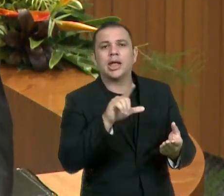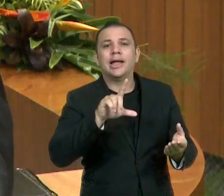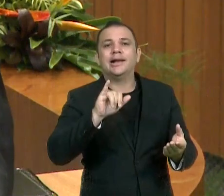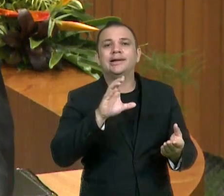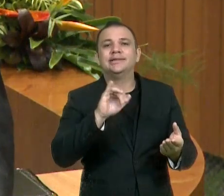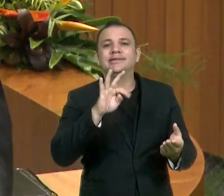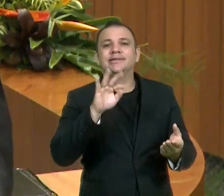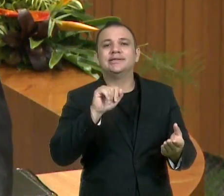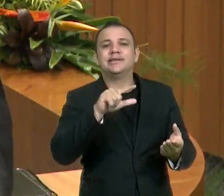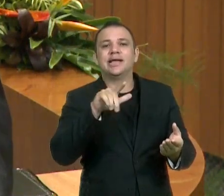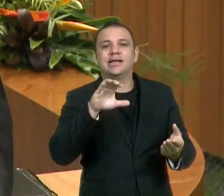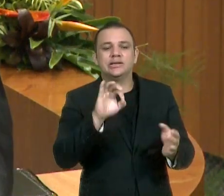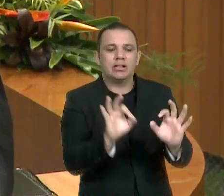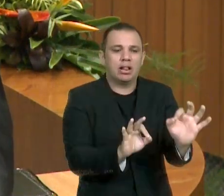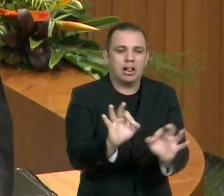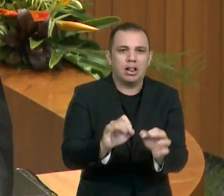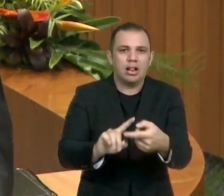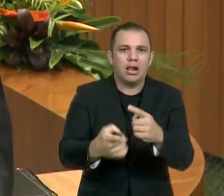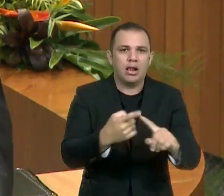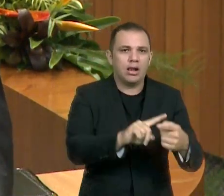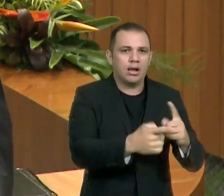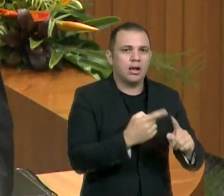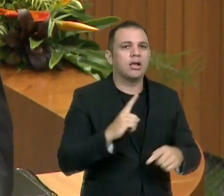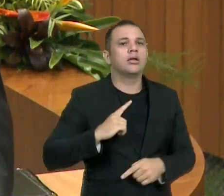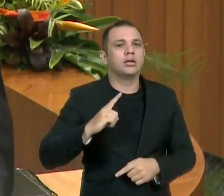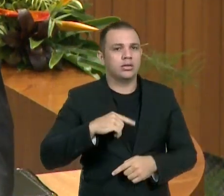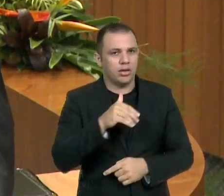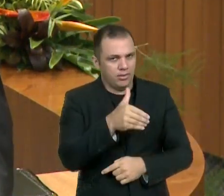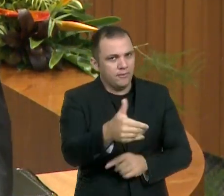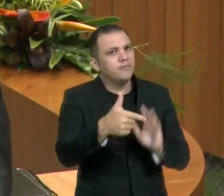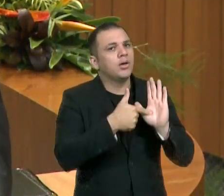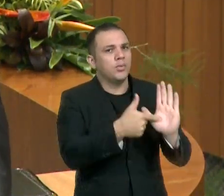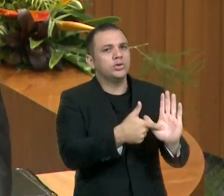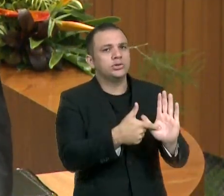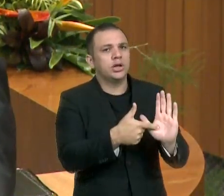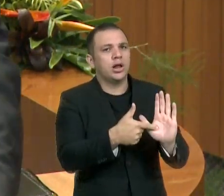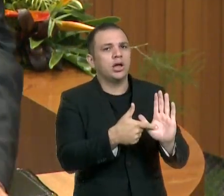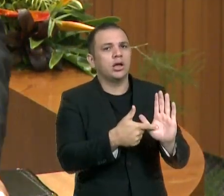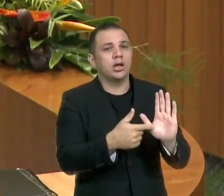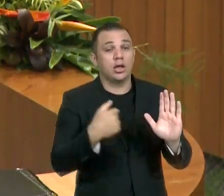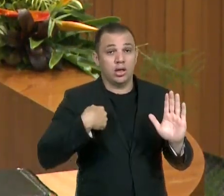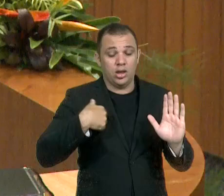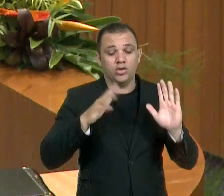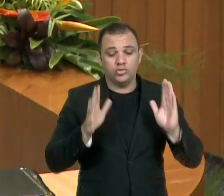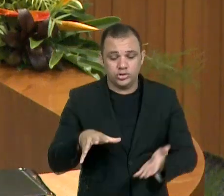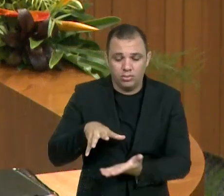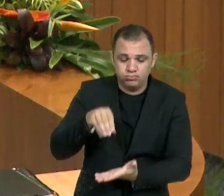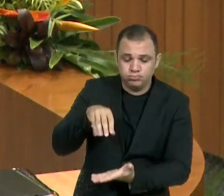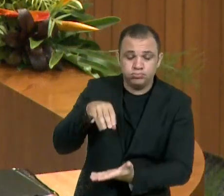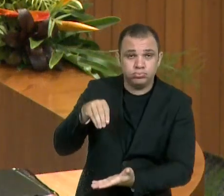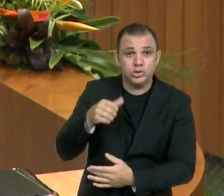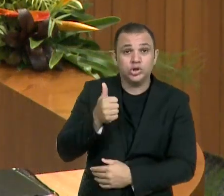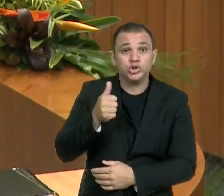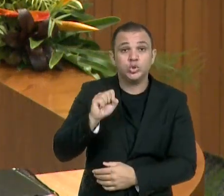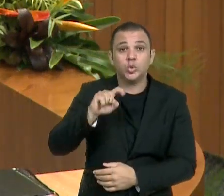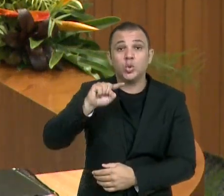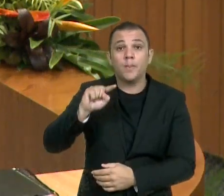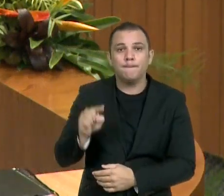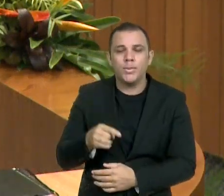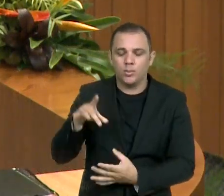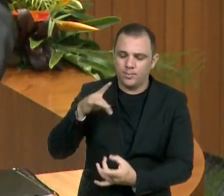aparecer logo, logo, que nós estamos escaneando, deputado Wellington, 18 mil páginas de documento da gestão dele na